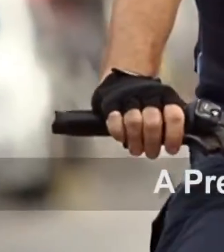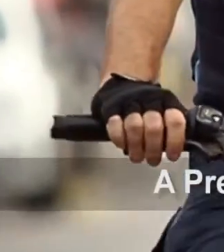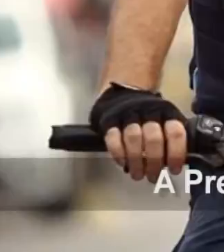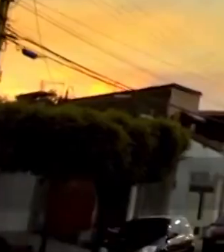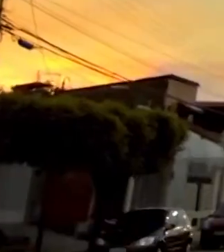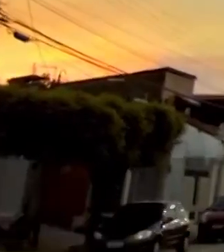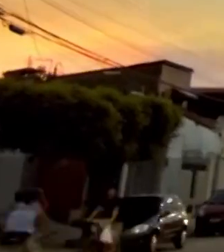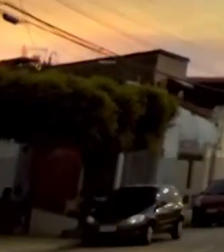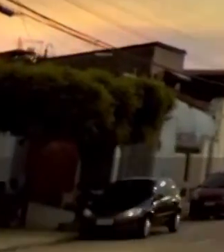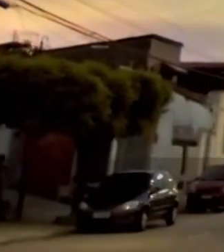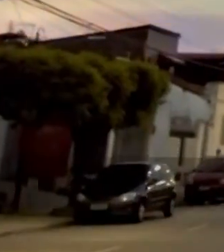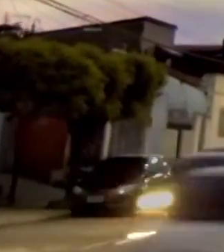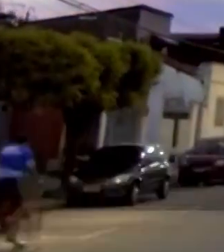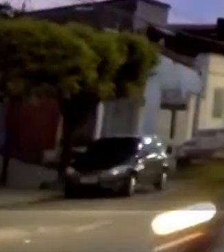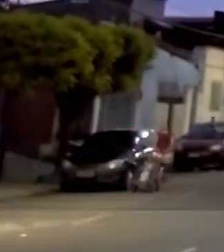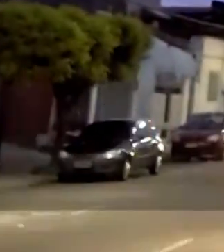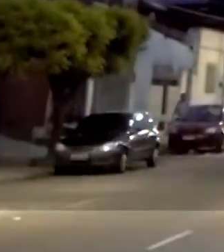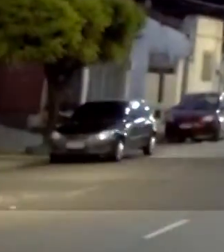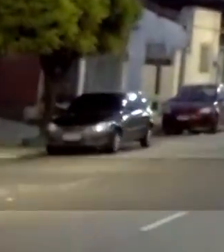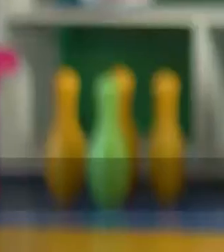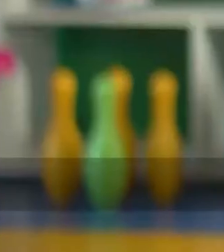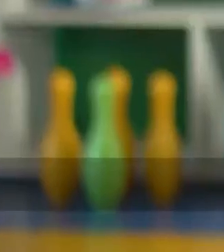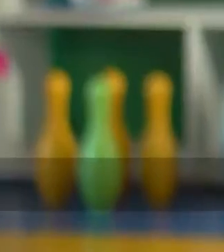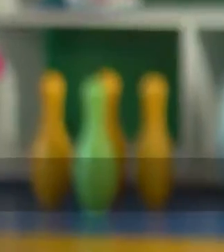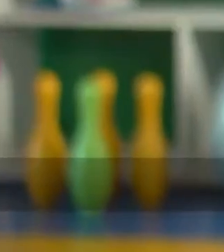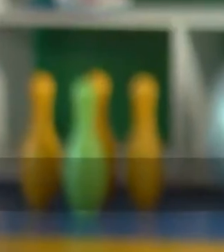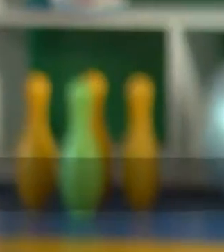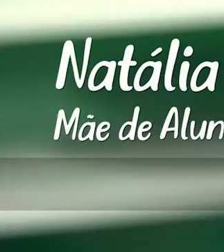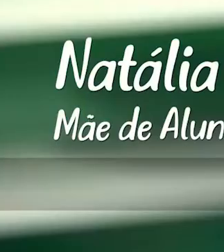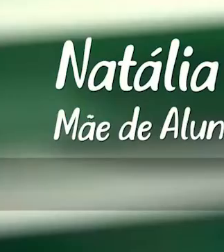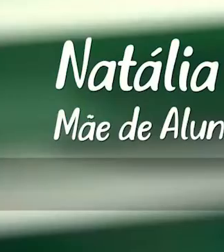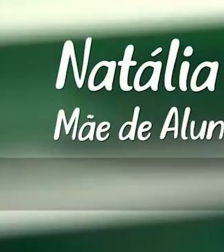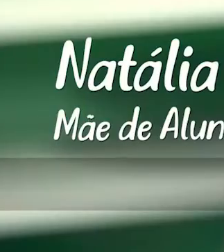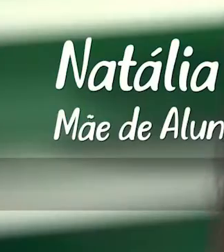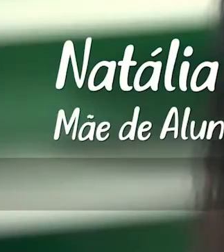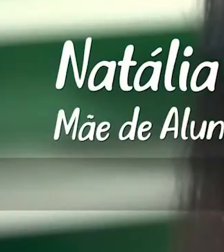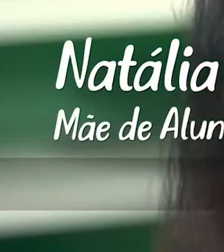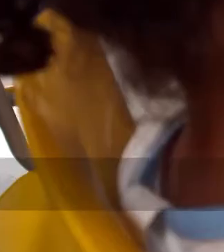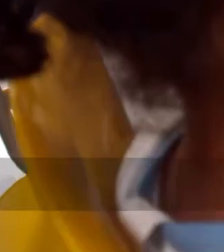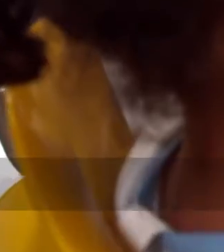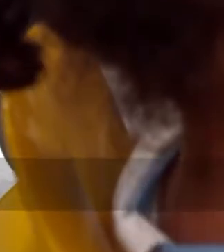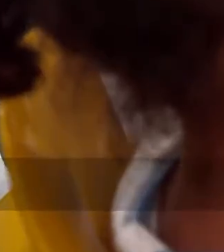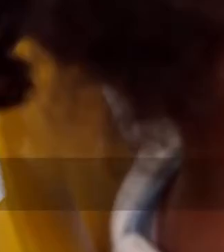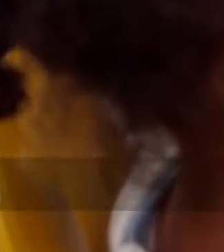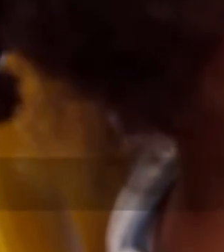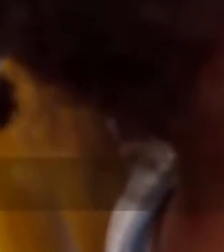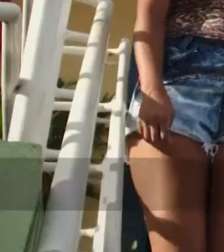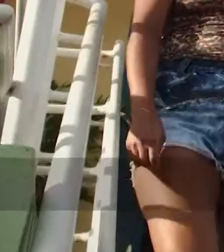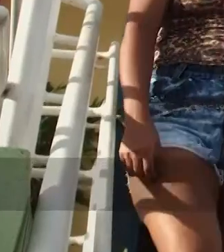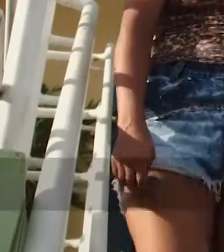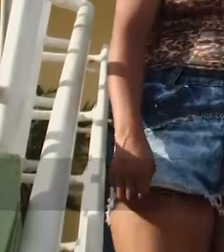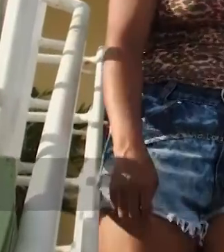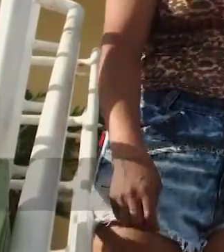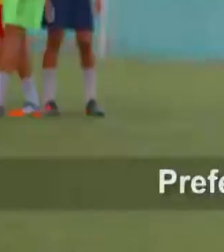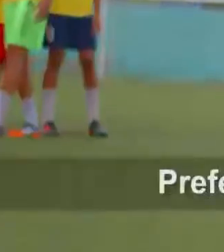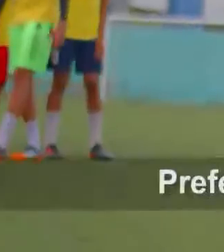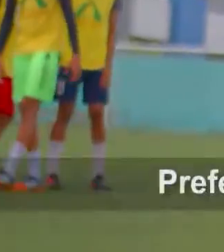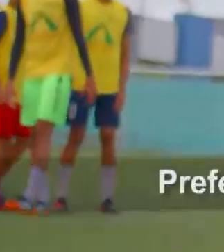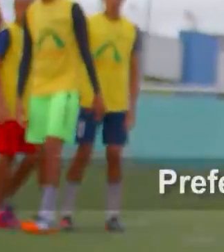Guarda Municipal e também com nova iluminação. Eu me sinto segura e protegida em deixar os meus filhos na creche da